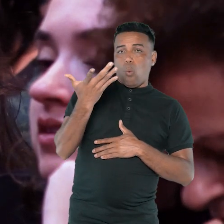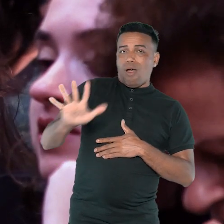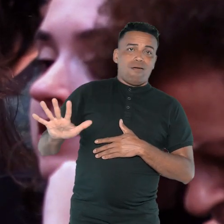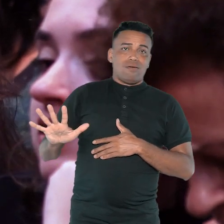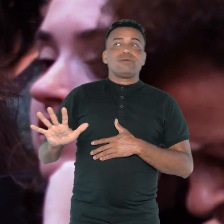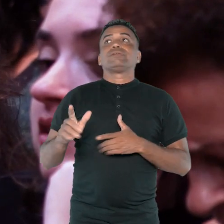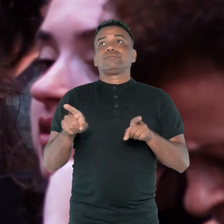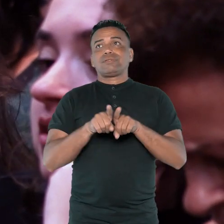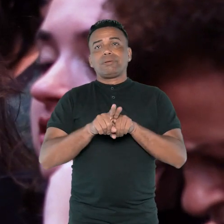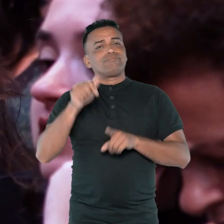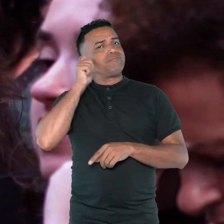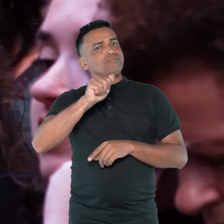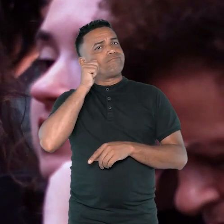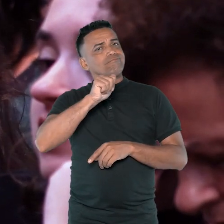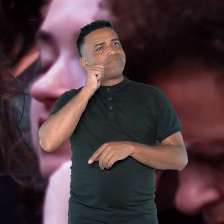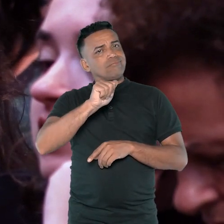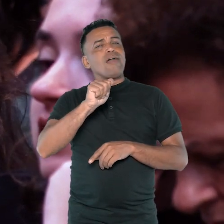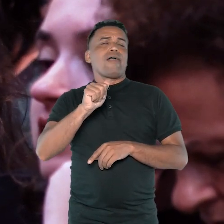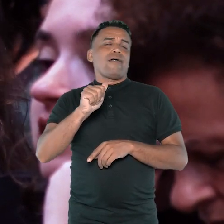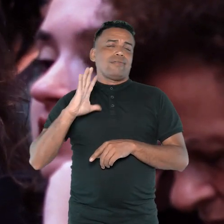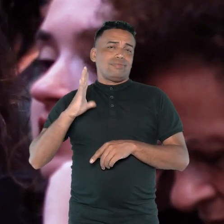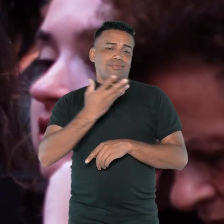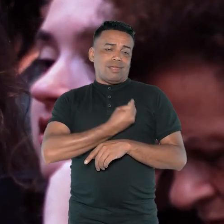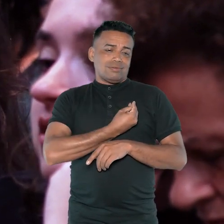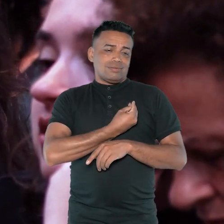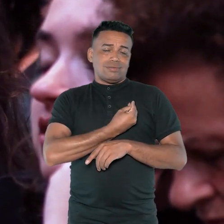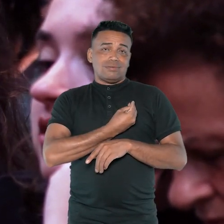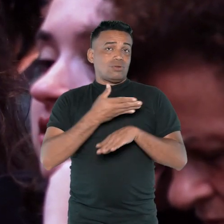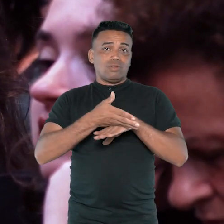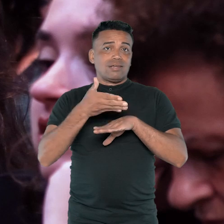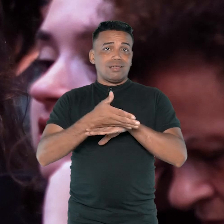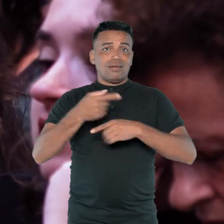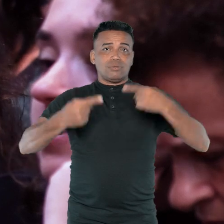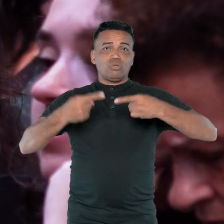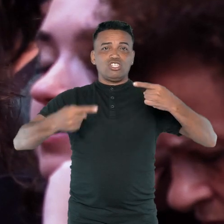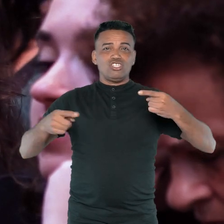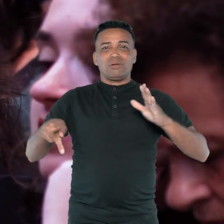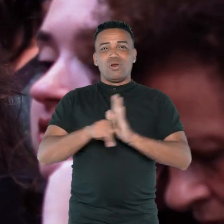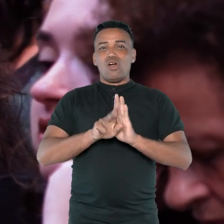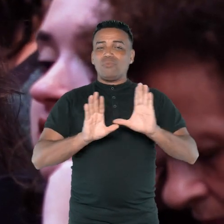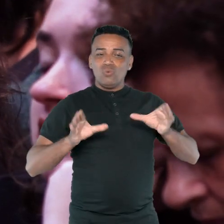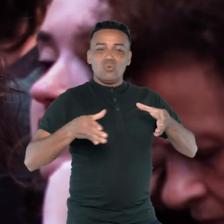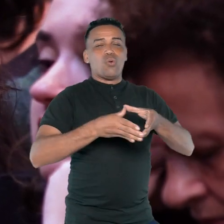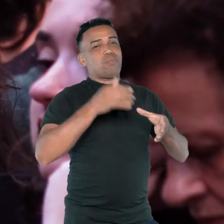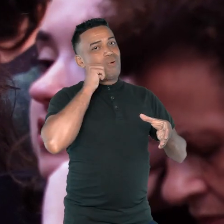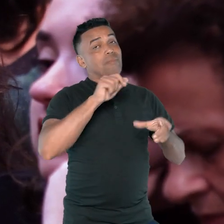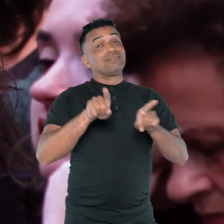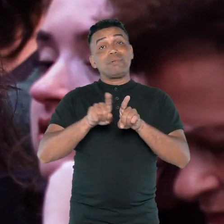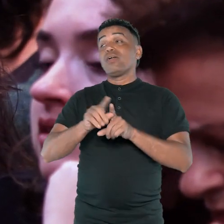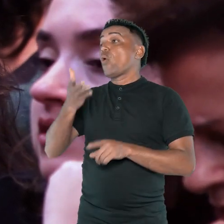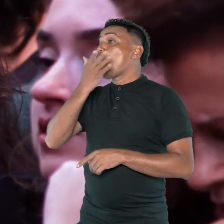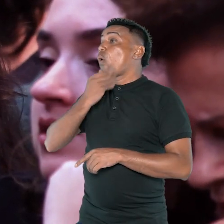as mulheres trans, né, quando elas não têm acesso a essa política, mas também tem os homens trans